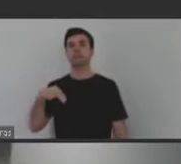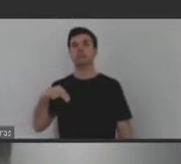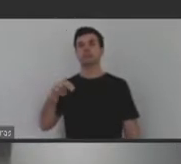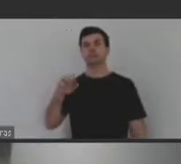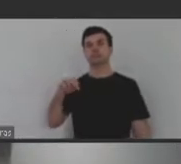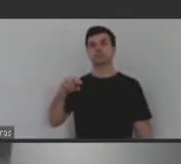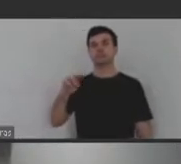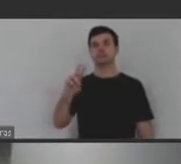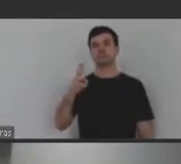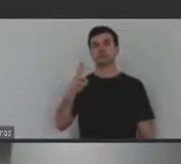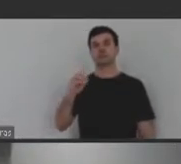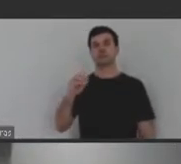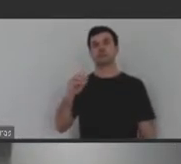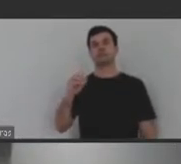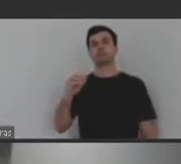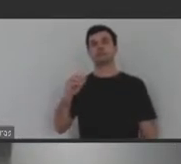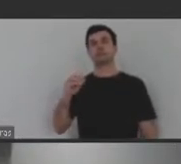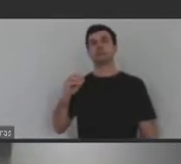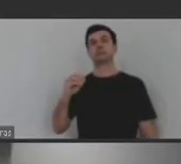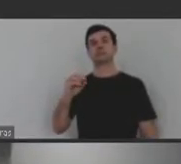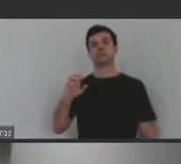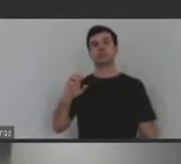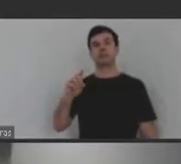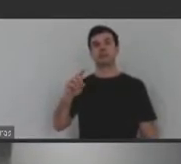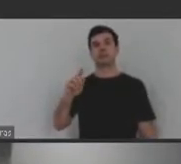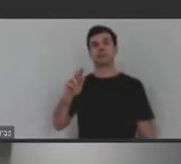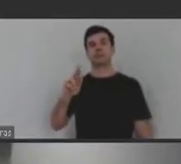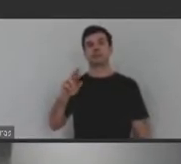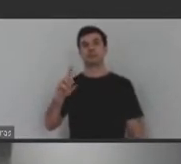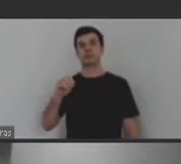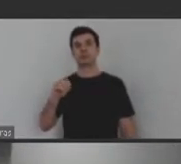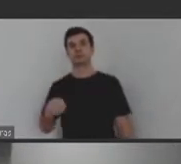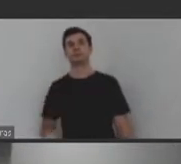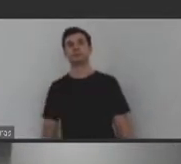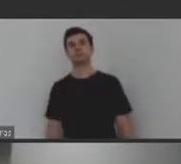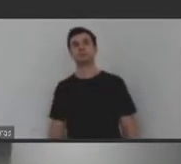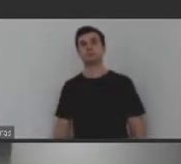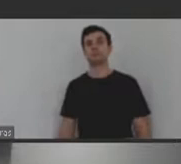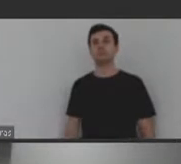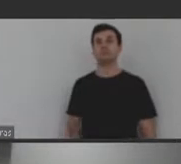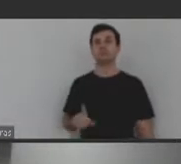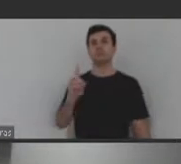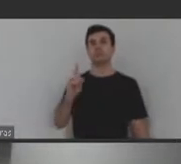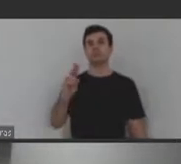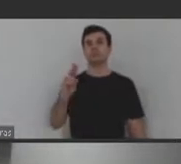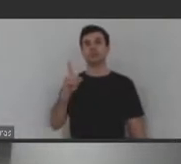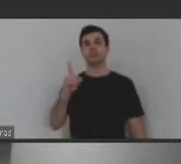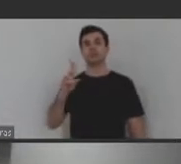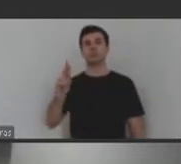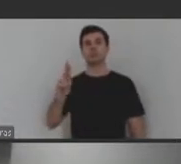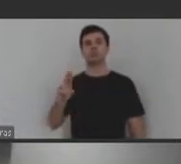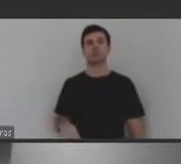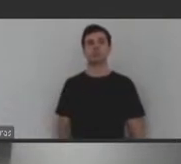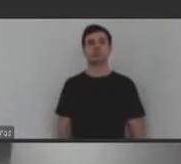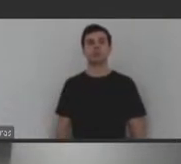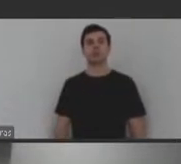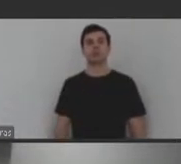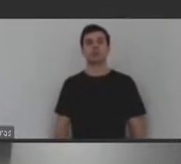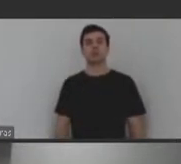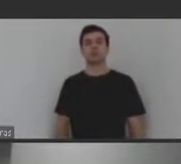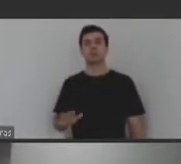Edinho, Edgardo Cabral, Dudu Lima presente,